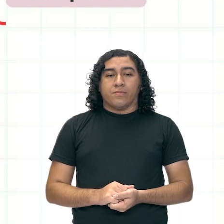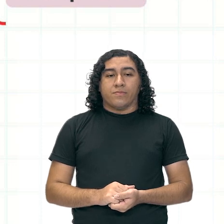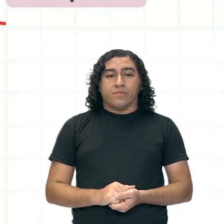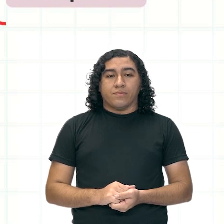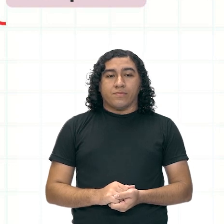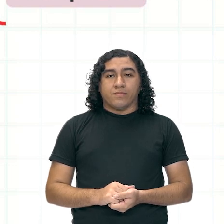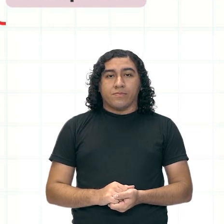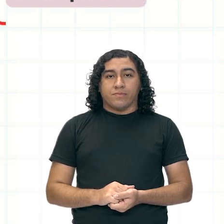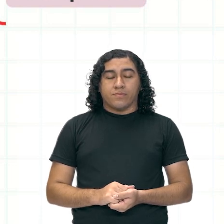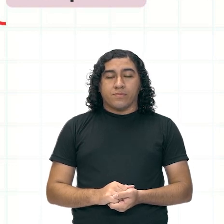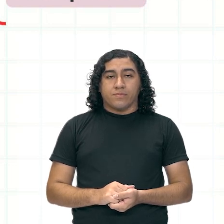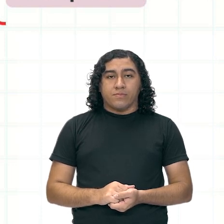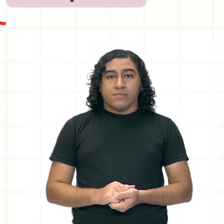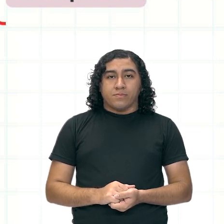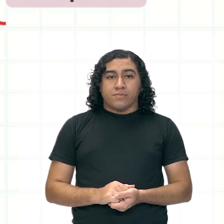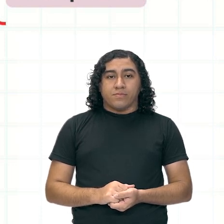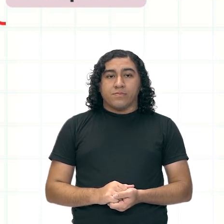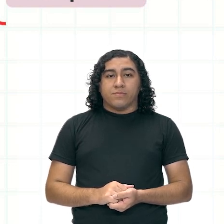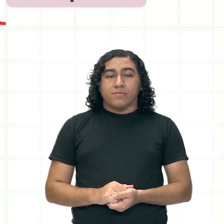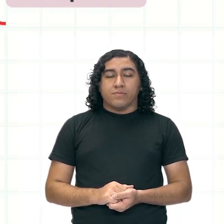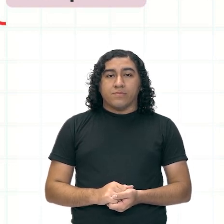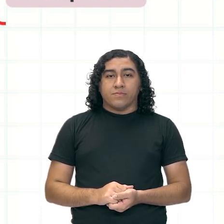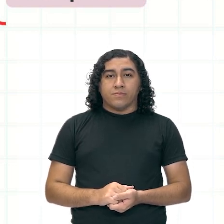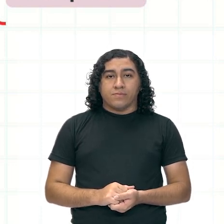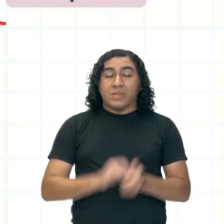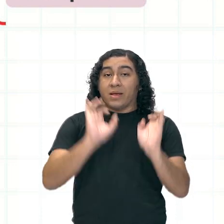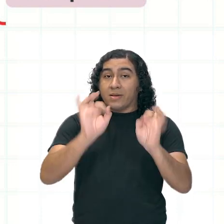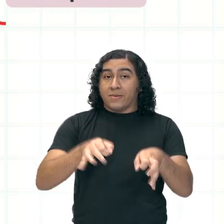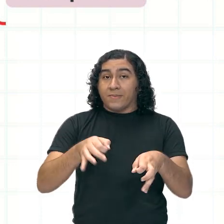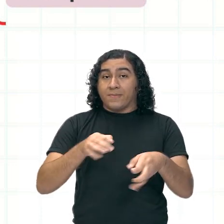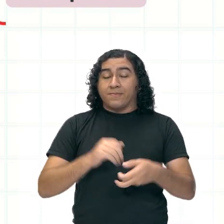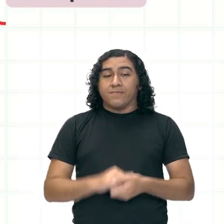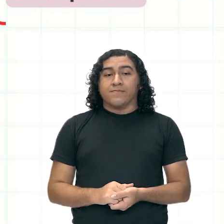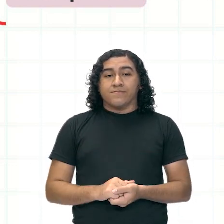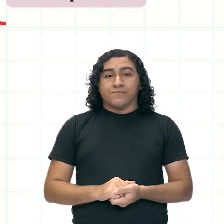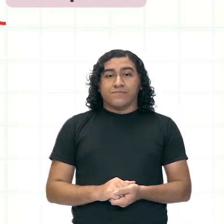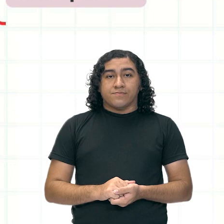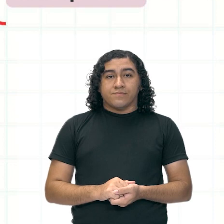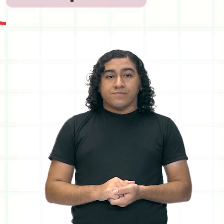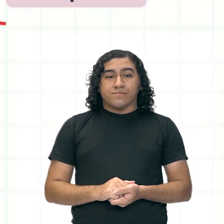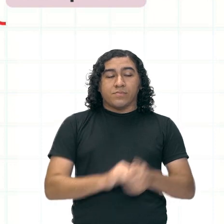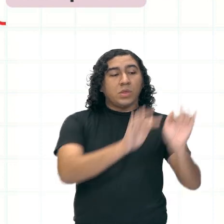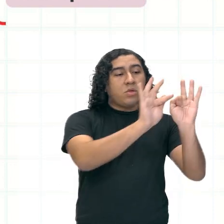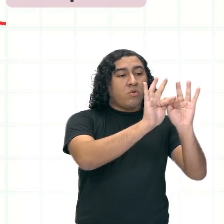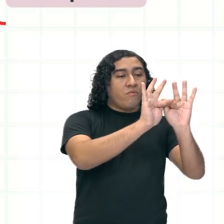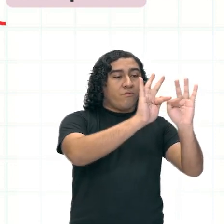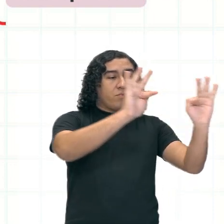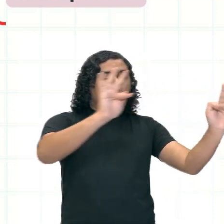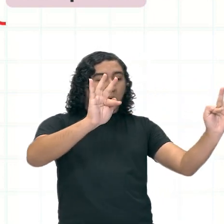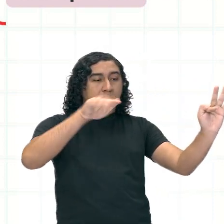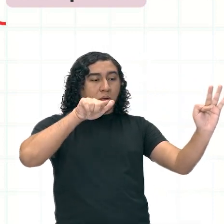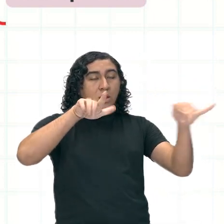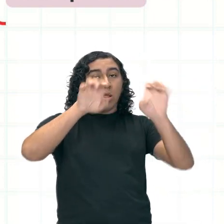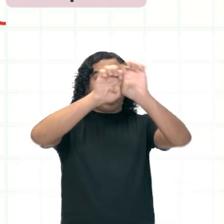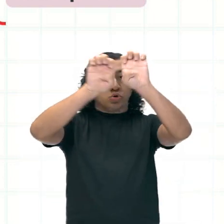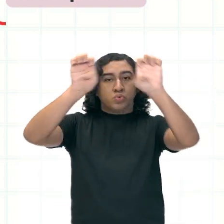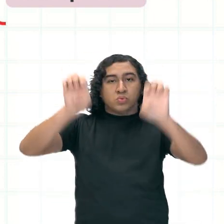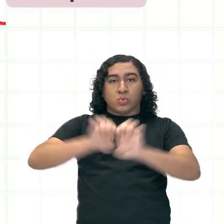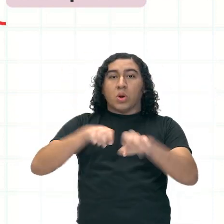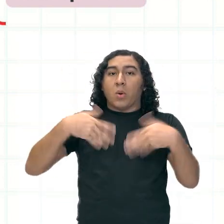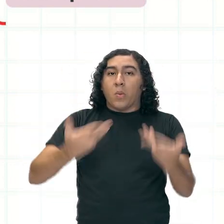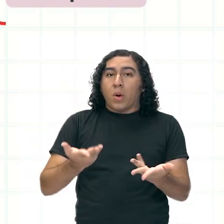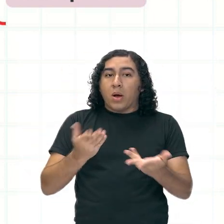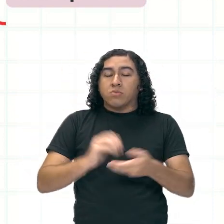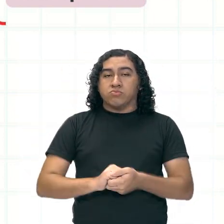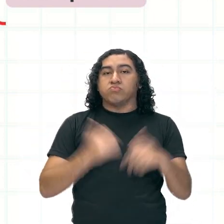uma frase, eu preciso que tenha sentido. Ok, gente? Com relação à estrutura, a nossa frase ela pode